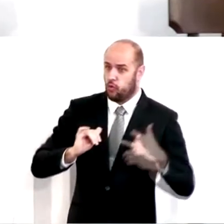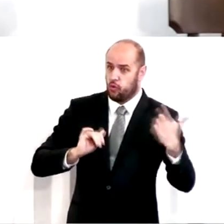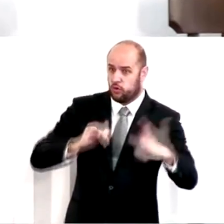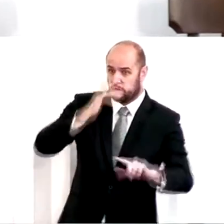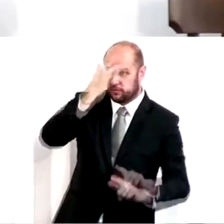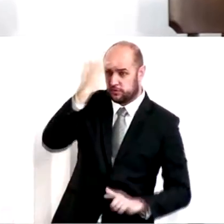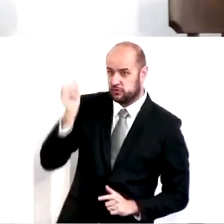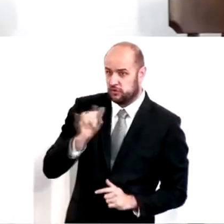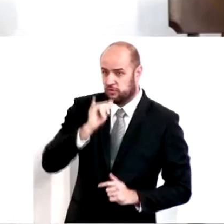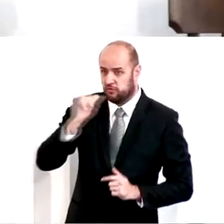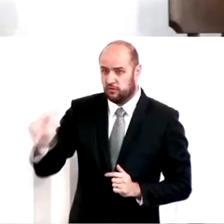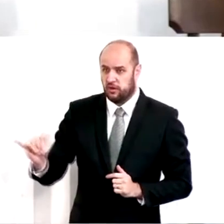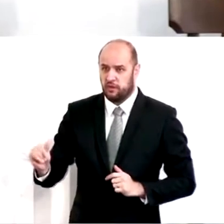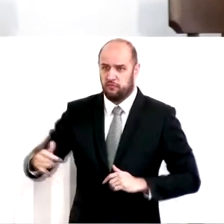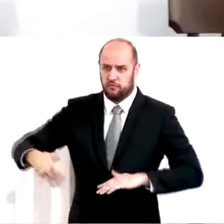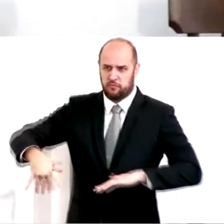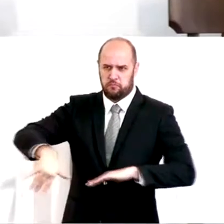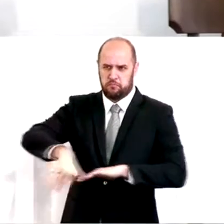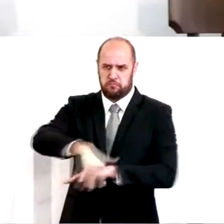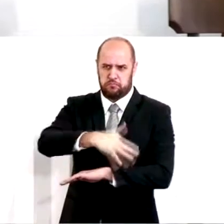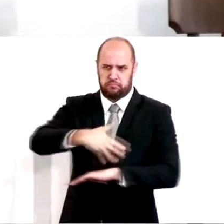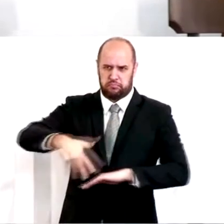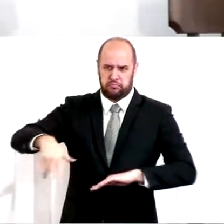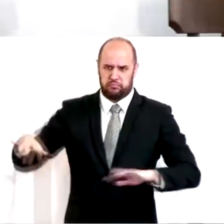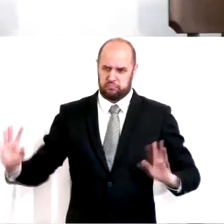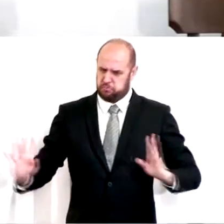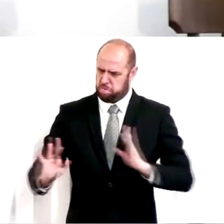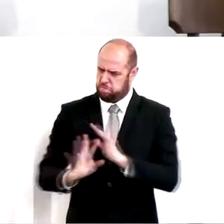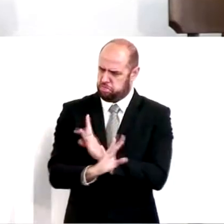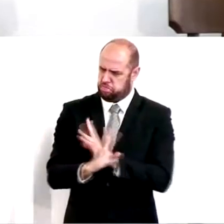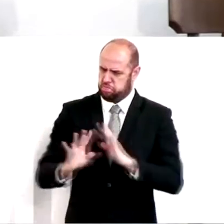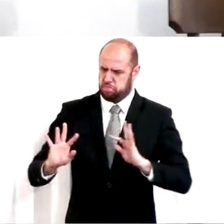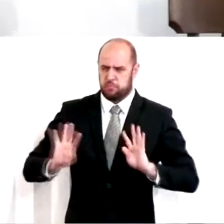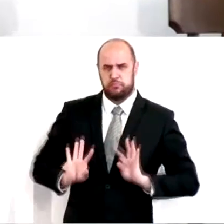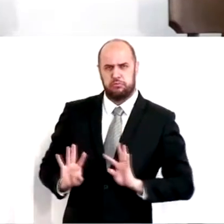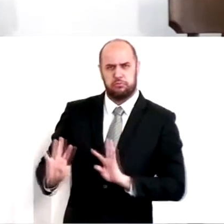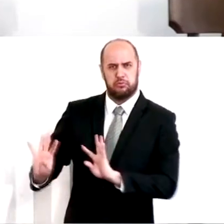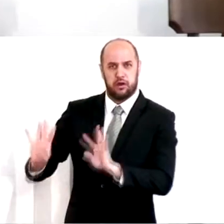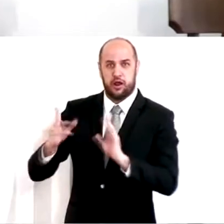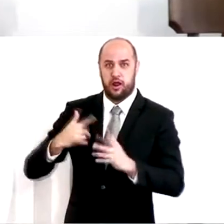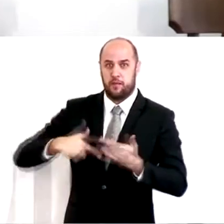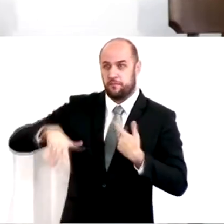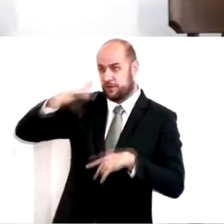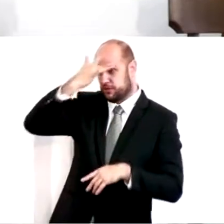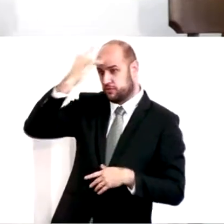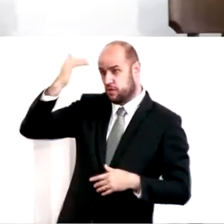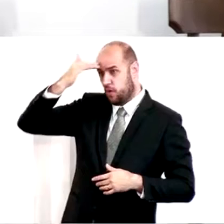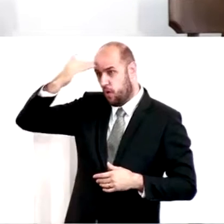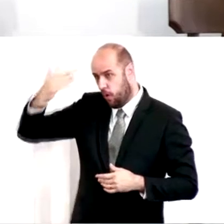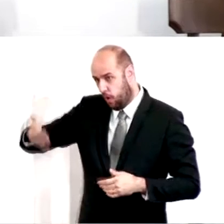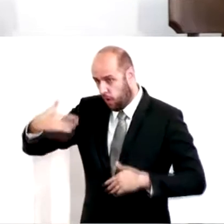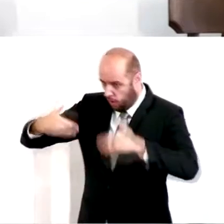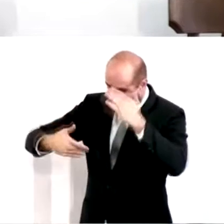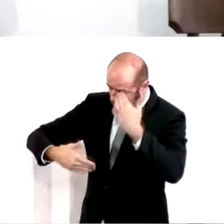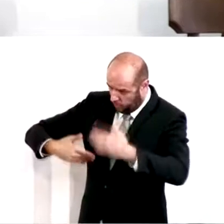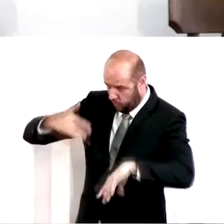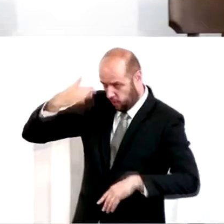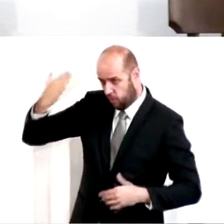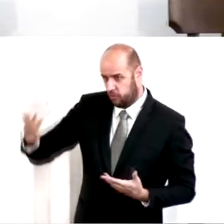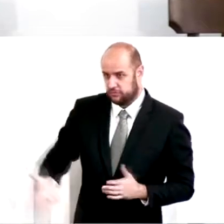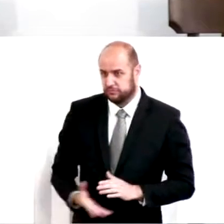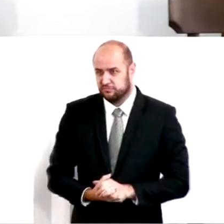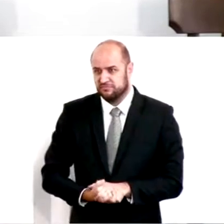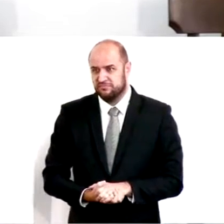um desfile magnífico. E aí tem um ritual, eu não vou cansar vocês com esse ritual, quem tiver